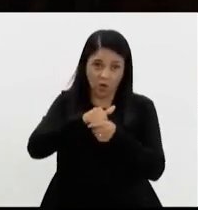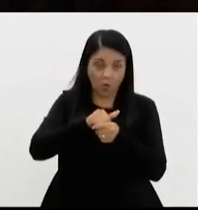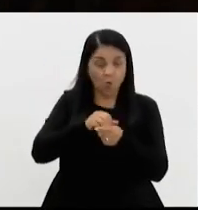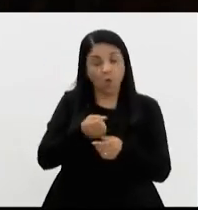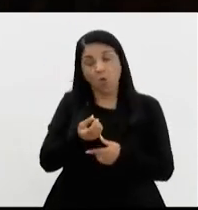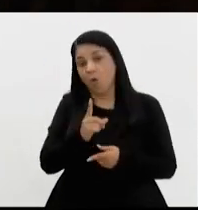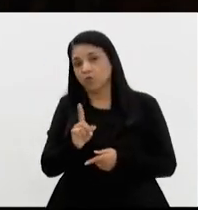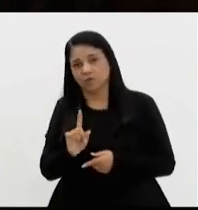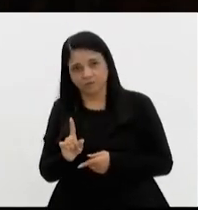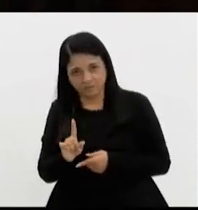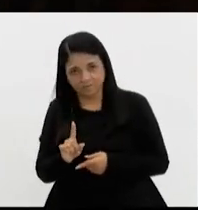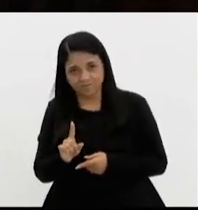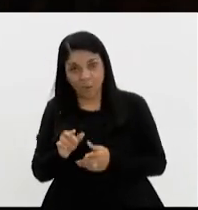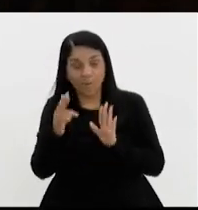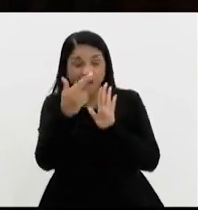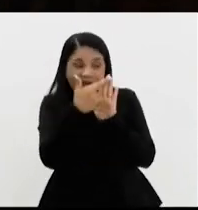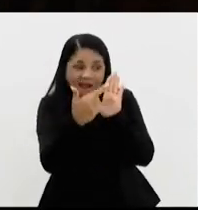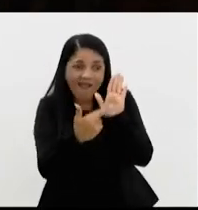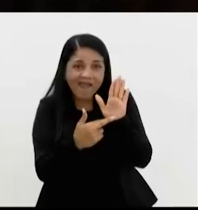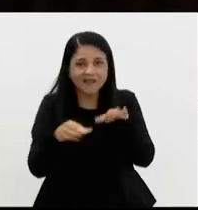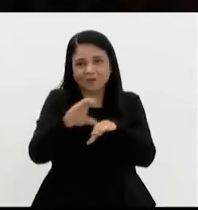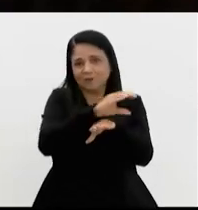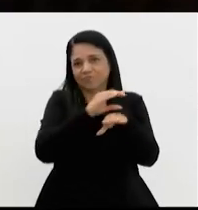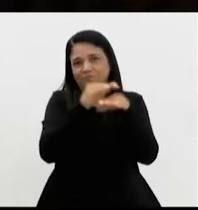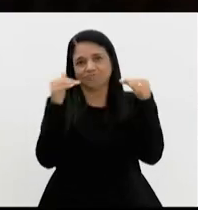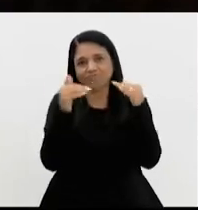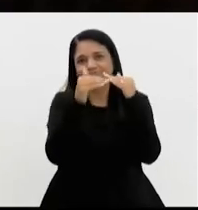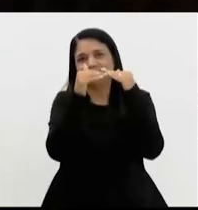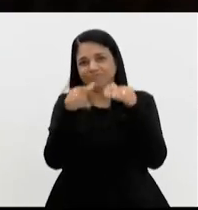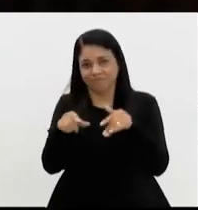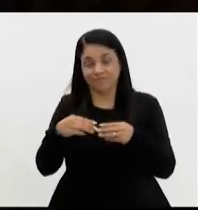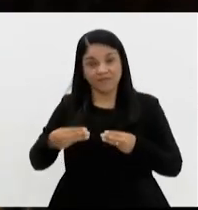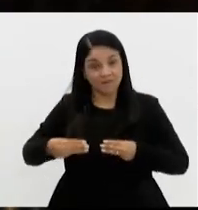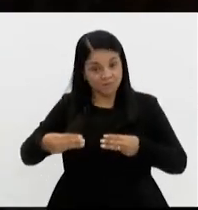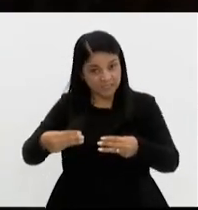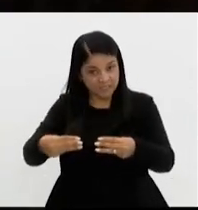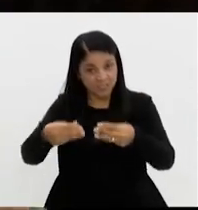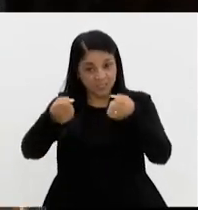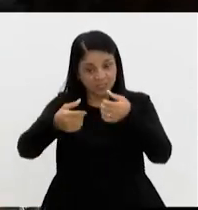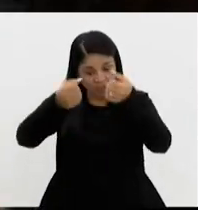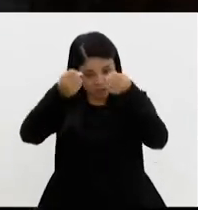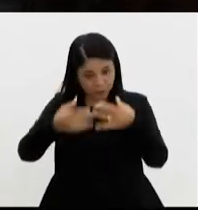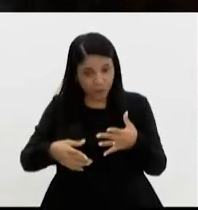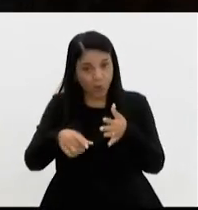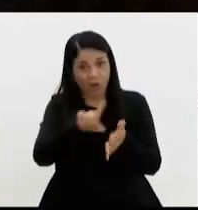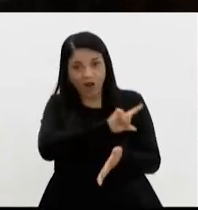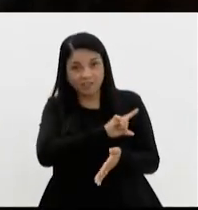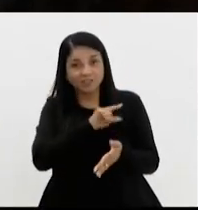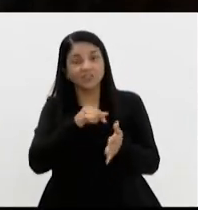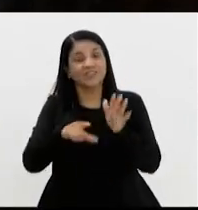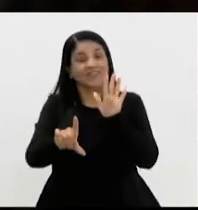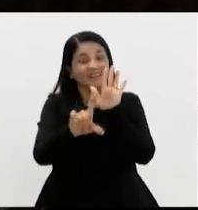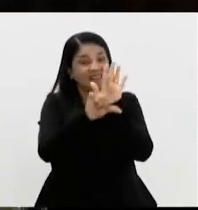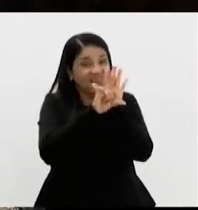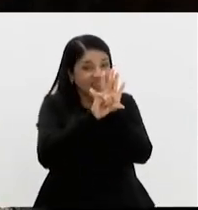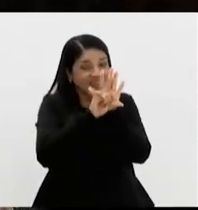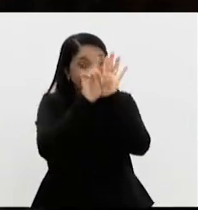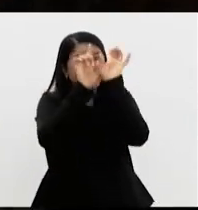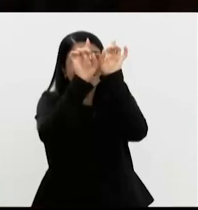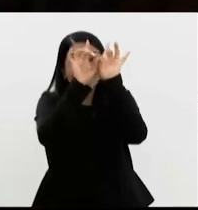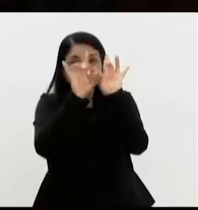regra constitucional E aí como bem disse a nossa ministra a gente tem a legislação especial